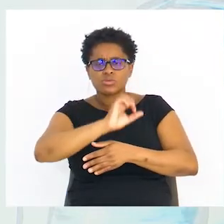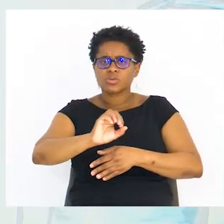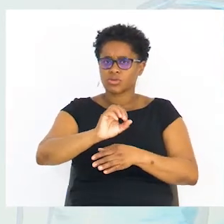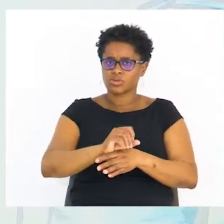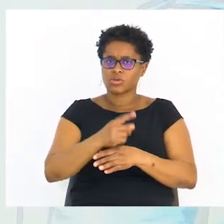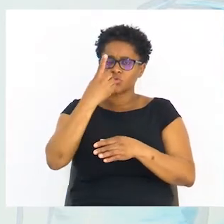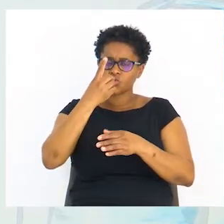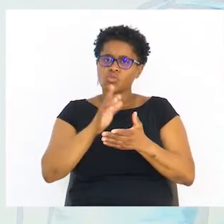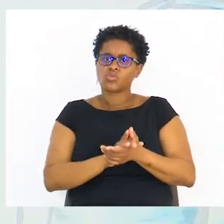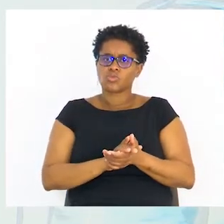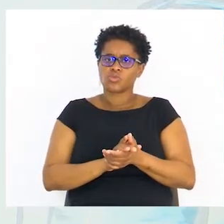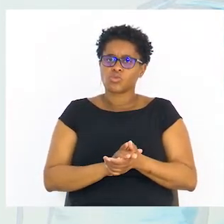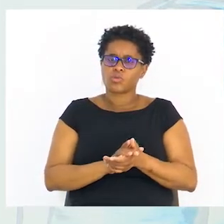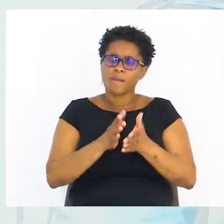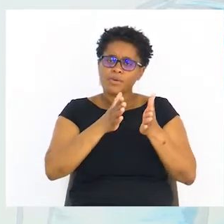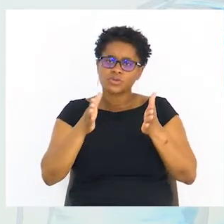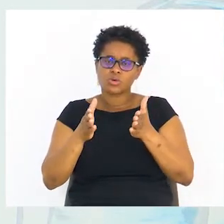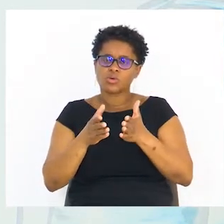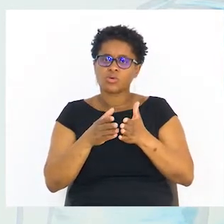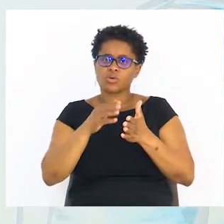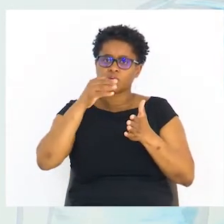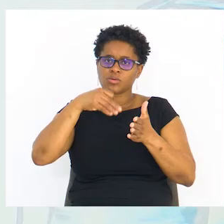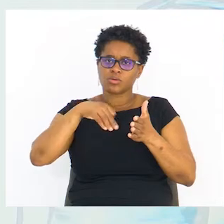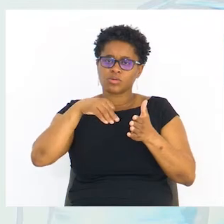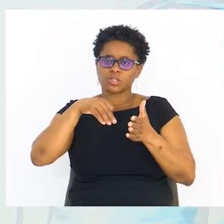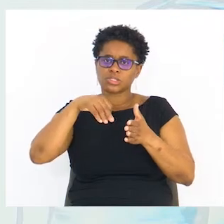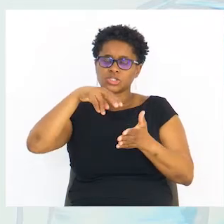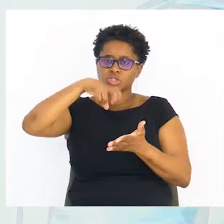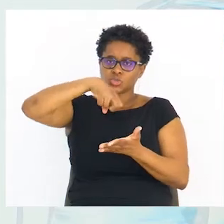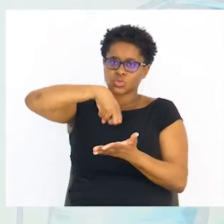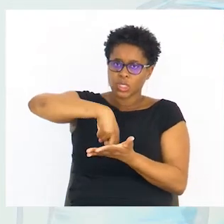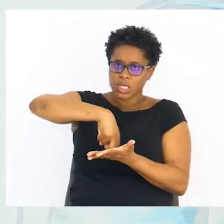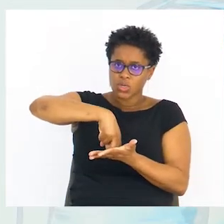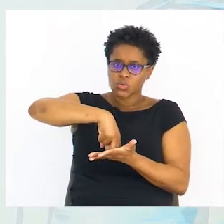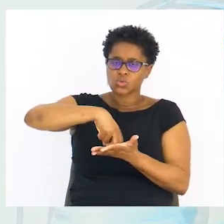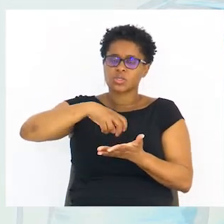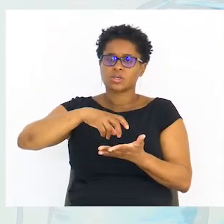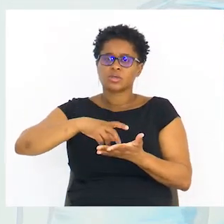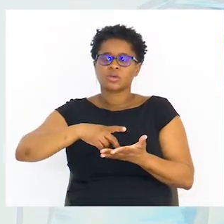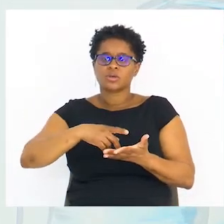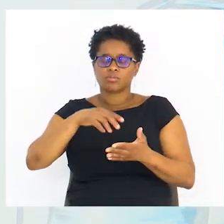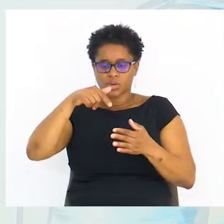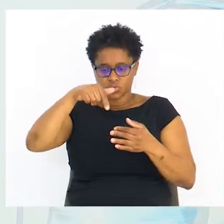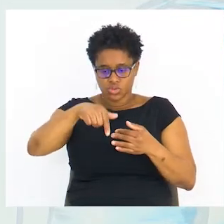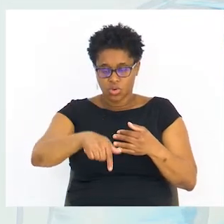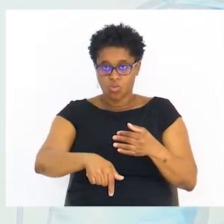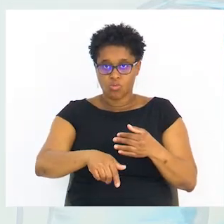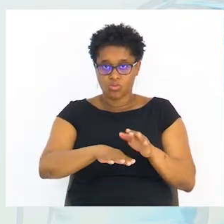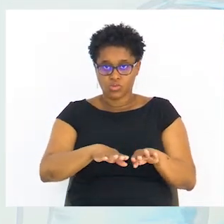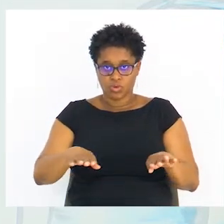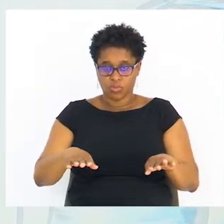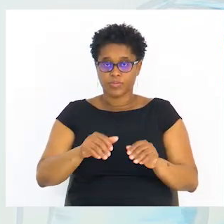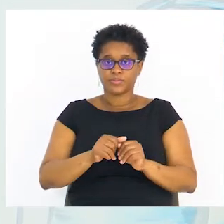numa posição prostrada de joelhos para o chão,